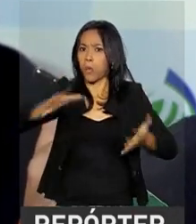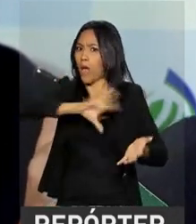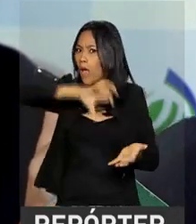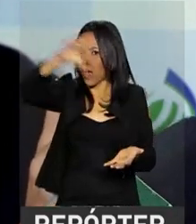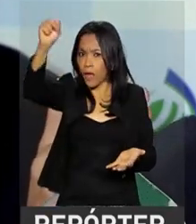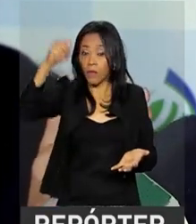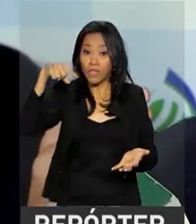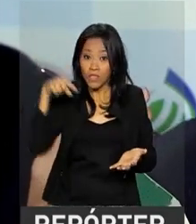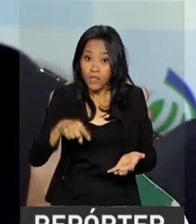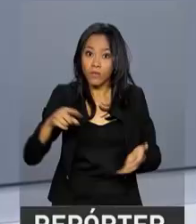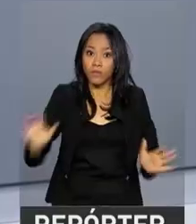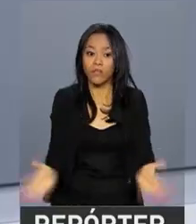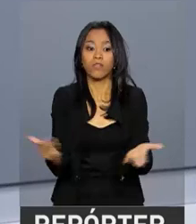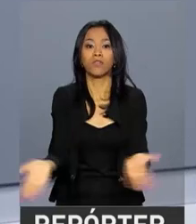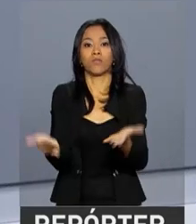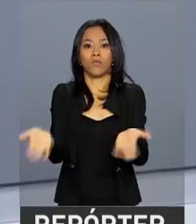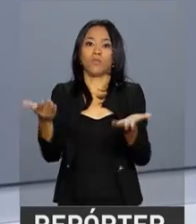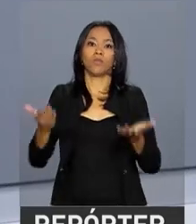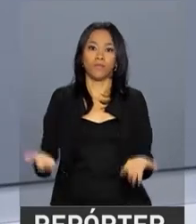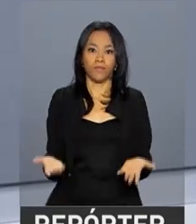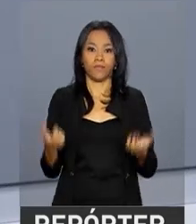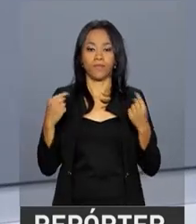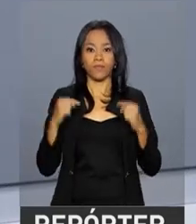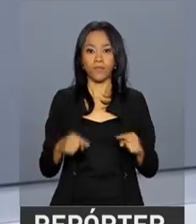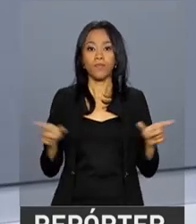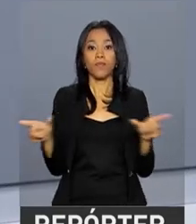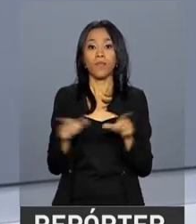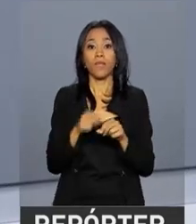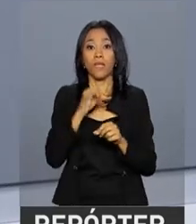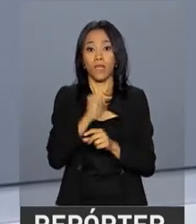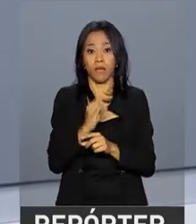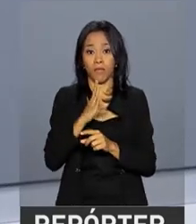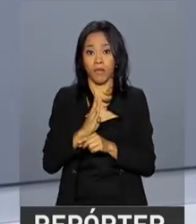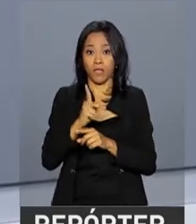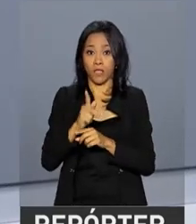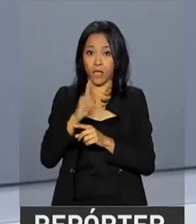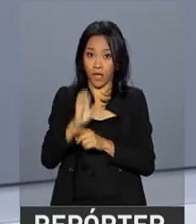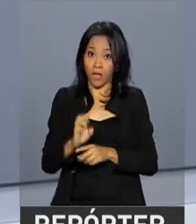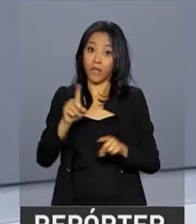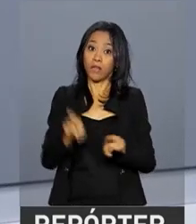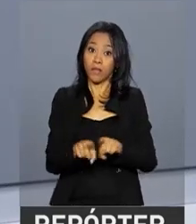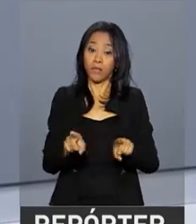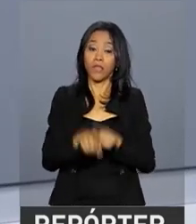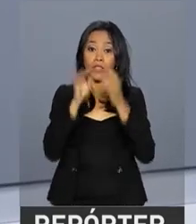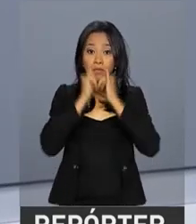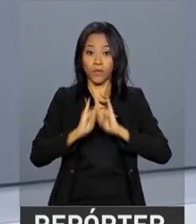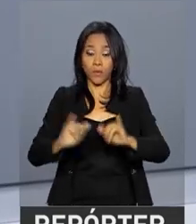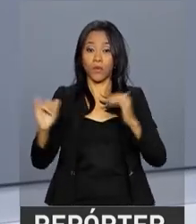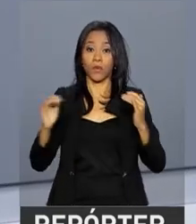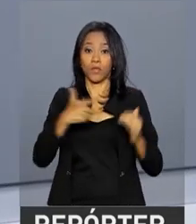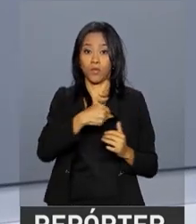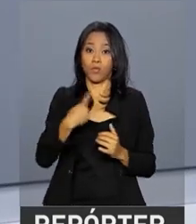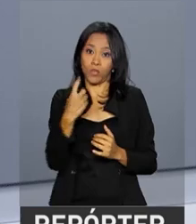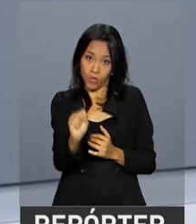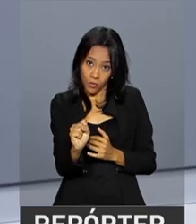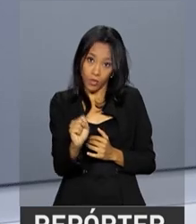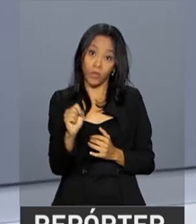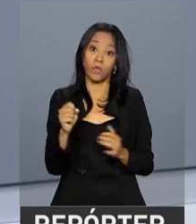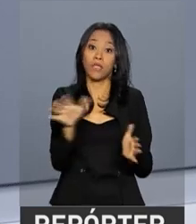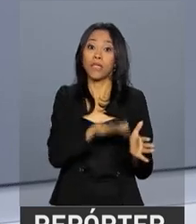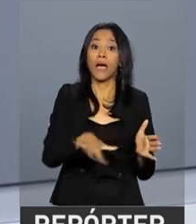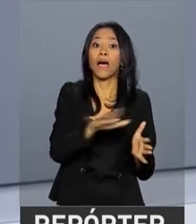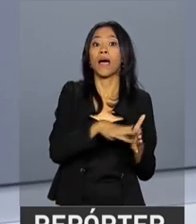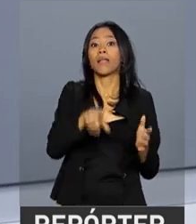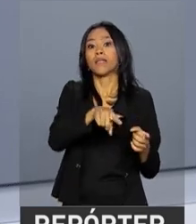isso estimulou a produção já é também divulgou estimativa para 2018 da safra nacional de cereais